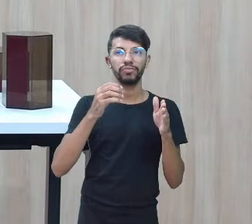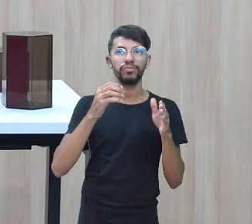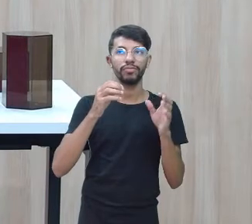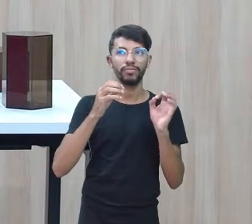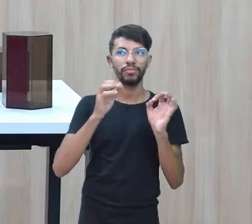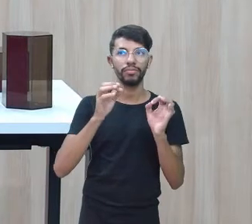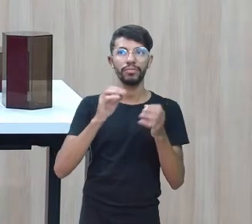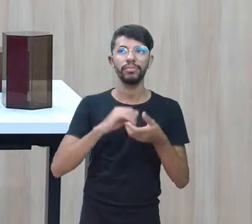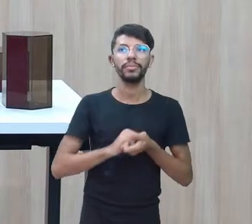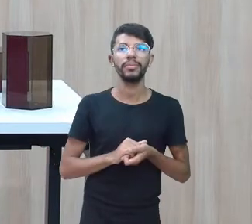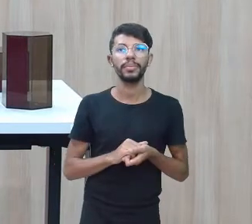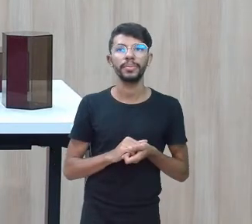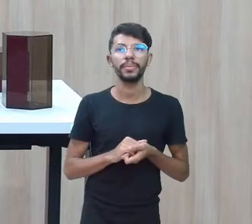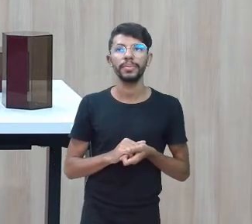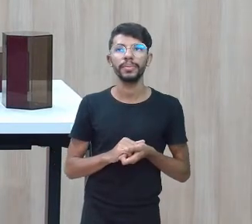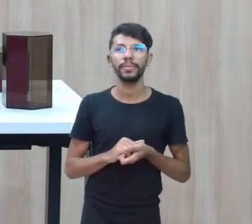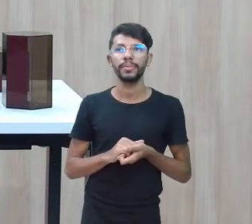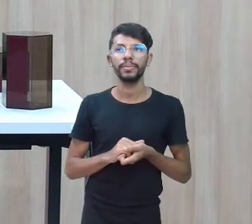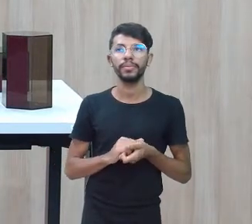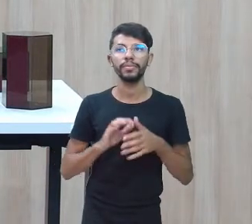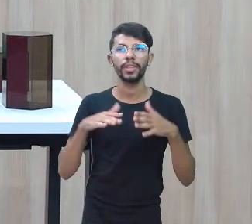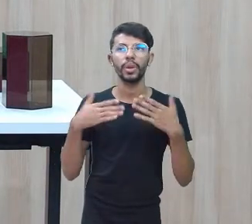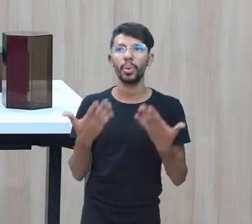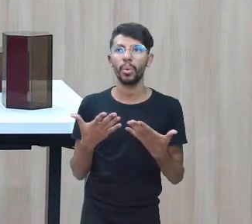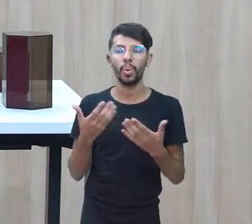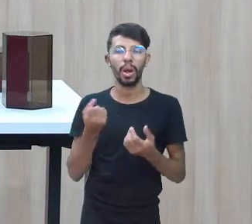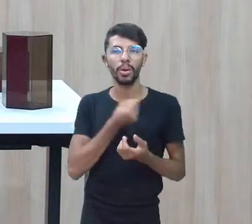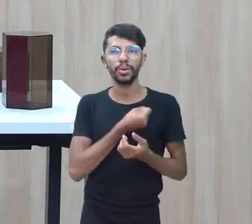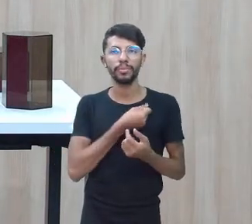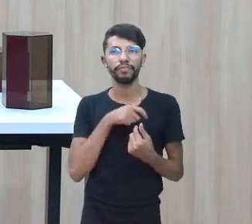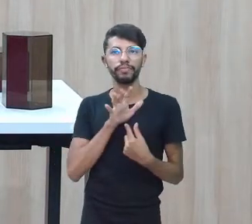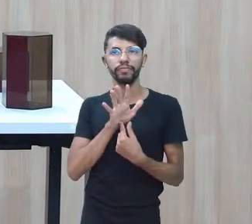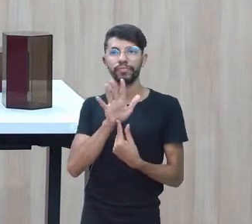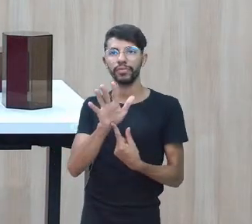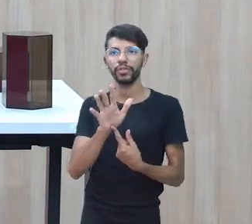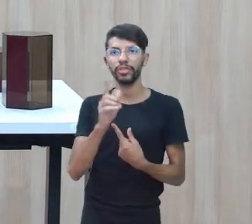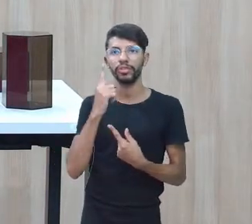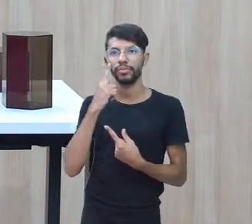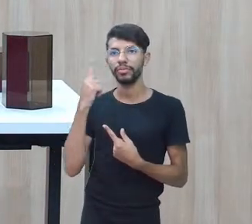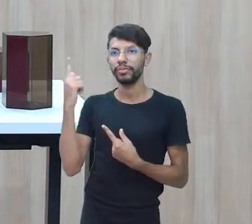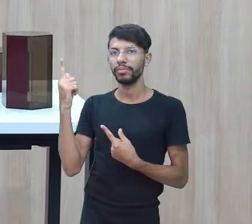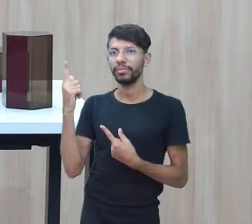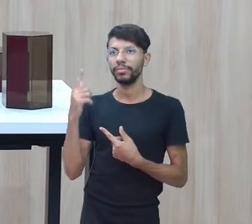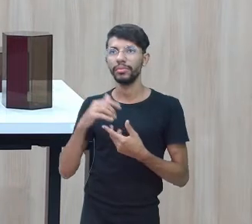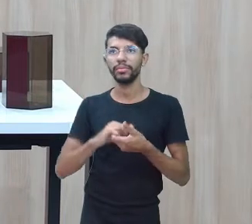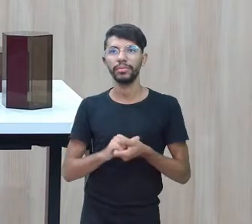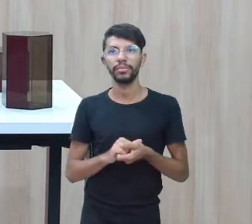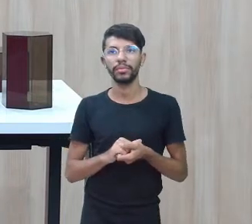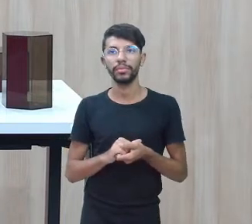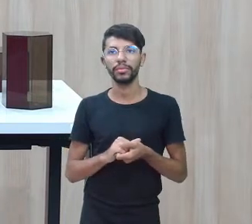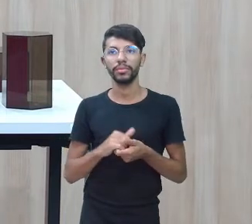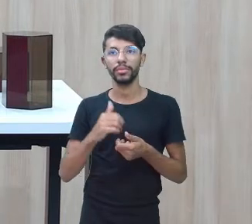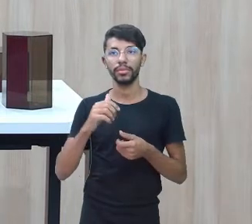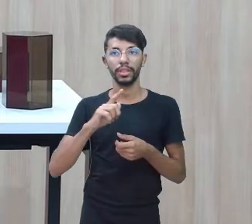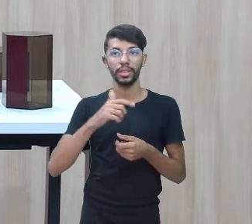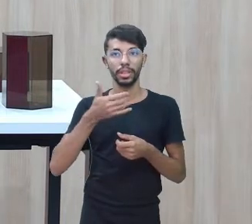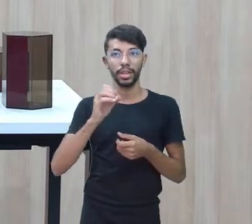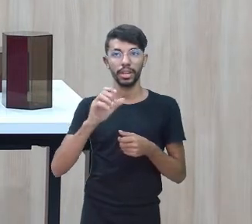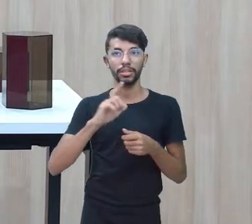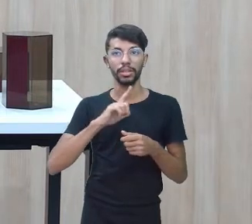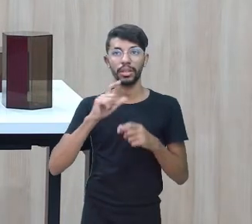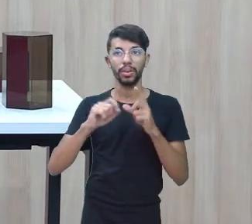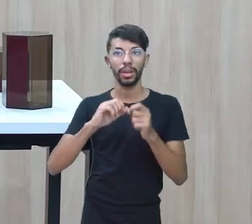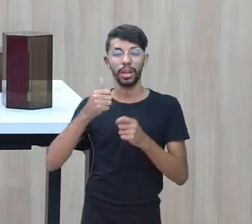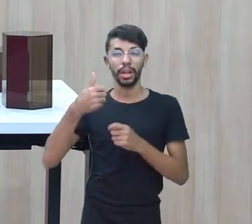parte da esquerda, tá? Então, quais são os números que aparecem aqui? Em cima do 10 eu tenho 14 e